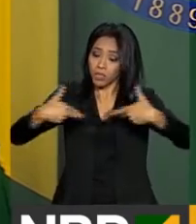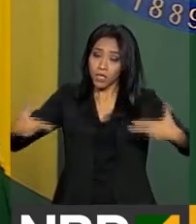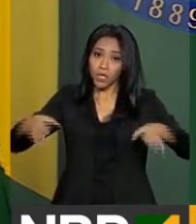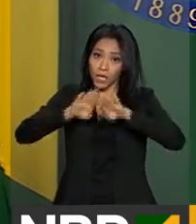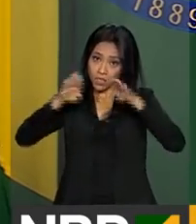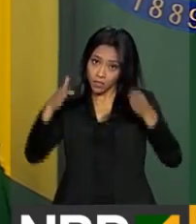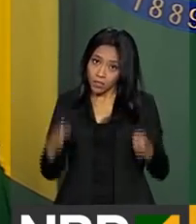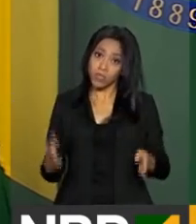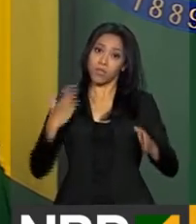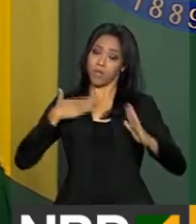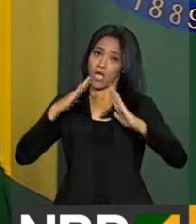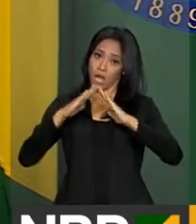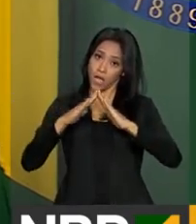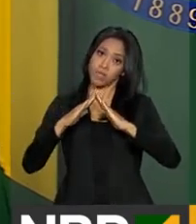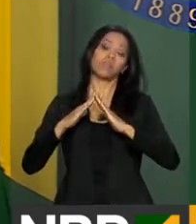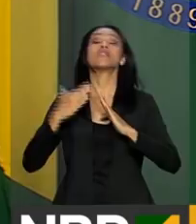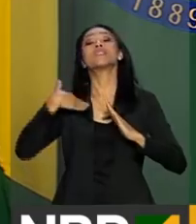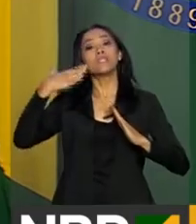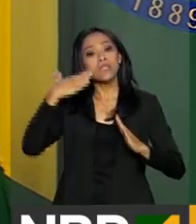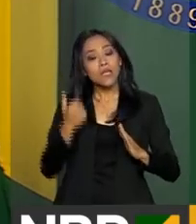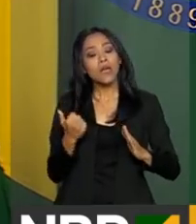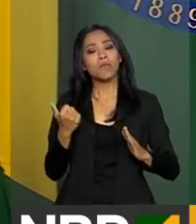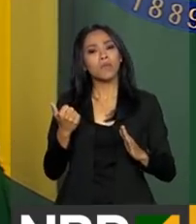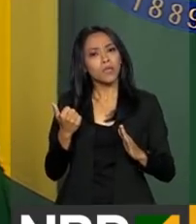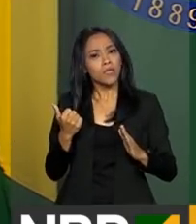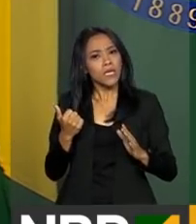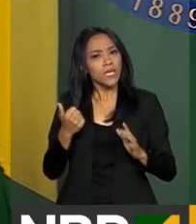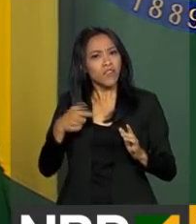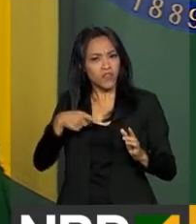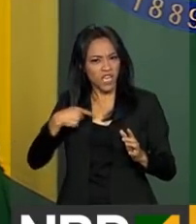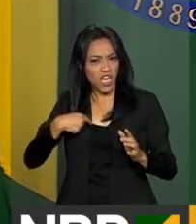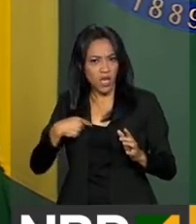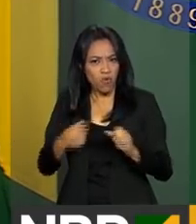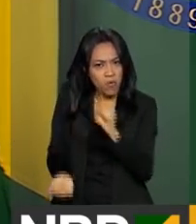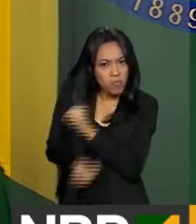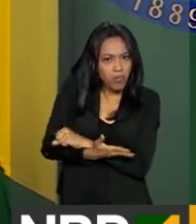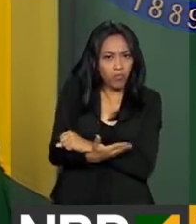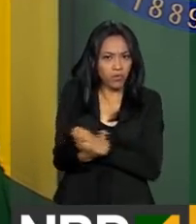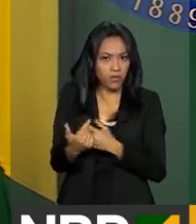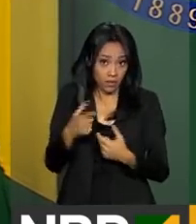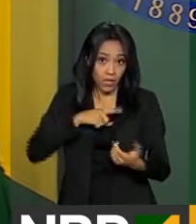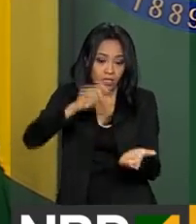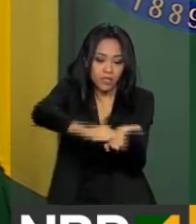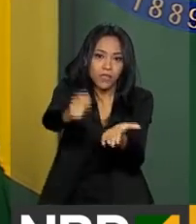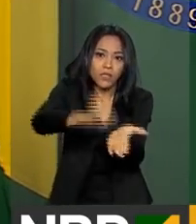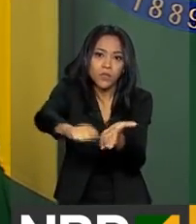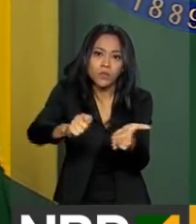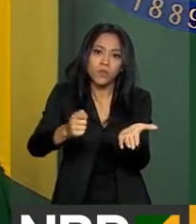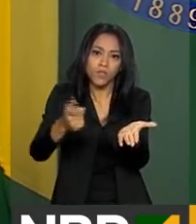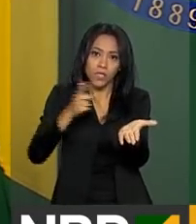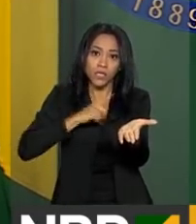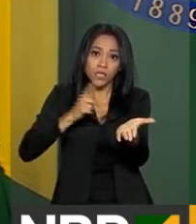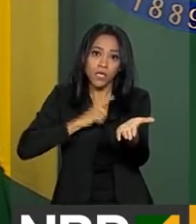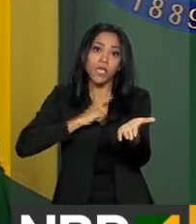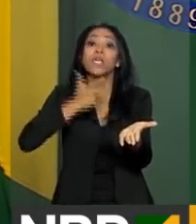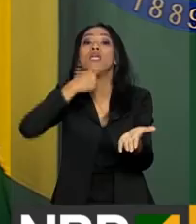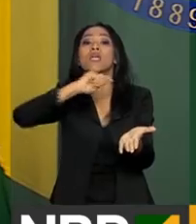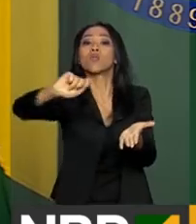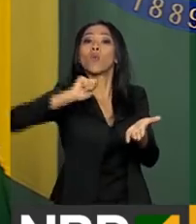afirmam que são de origem ilícita eles têm por acaso as escrituras tem os instrumentos e doação